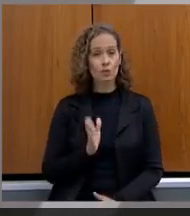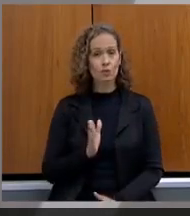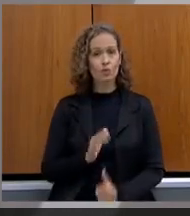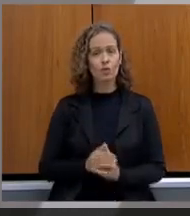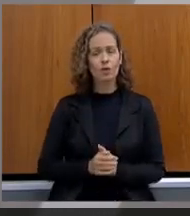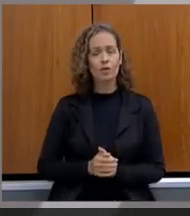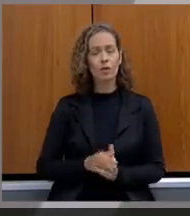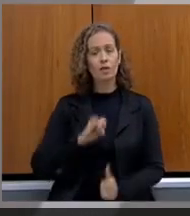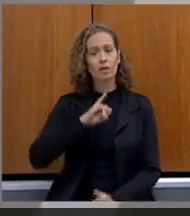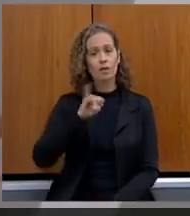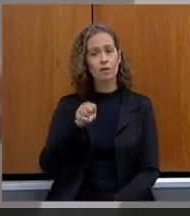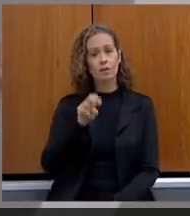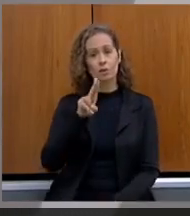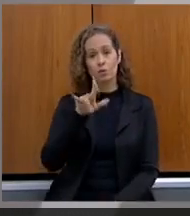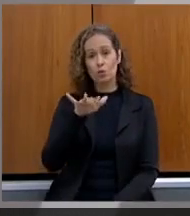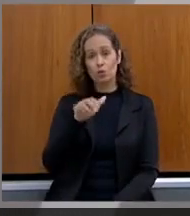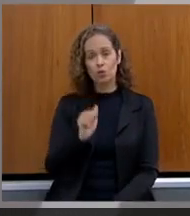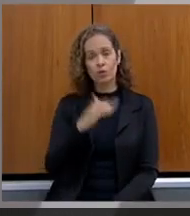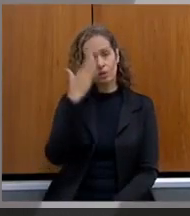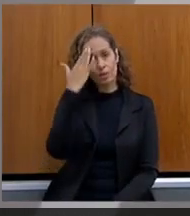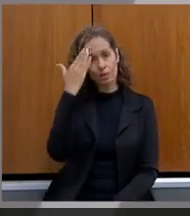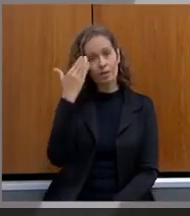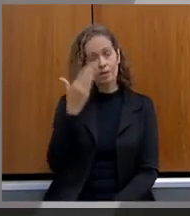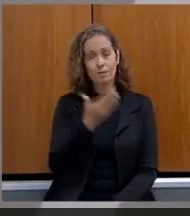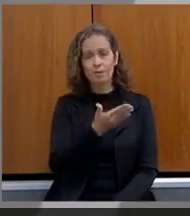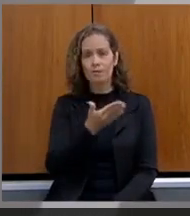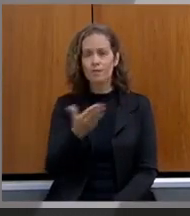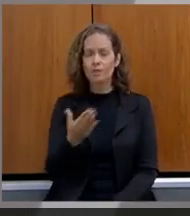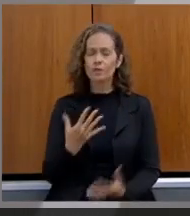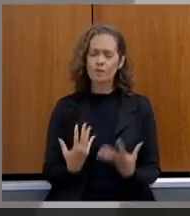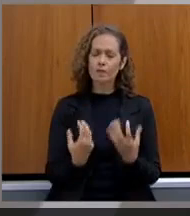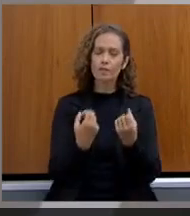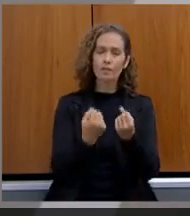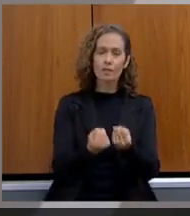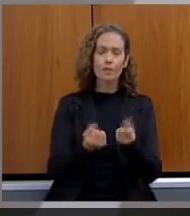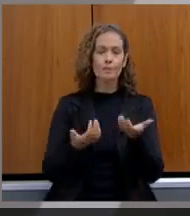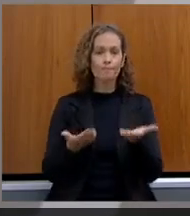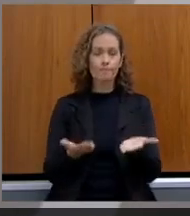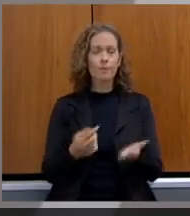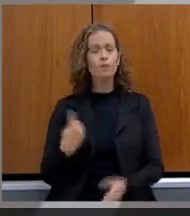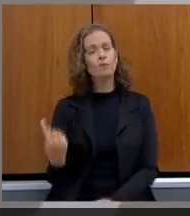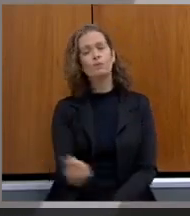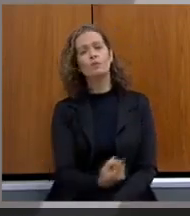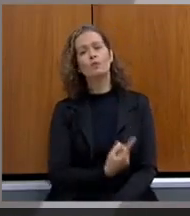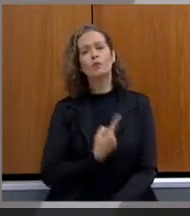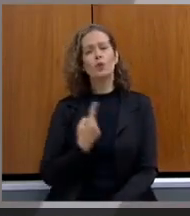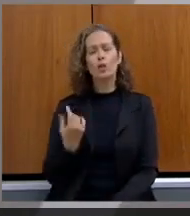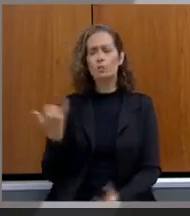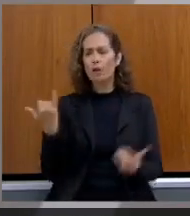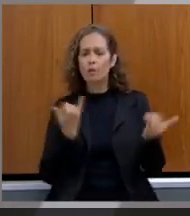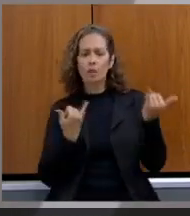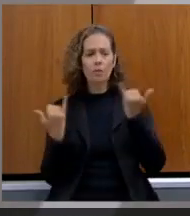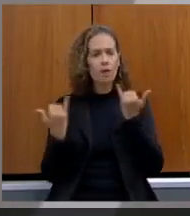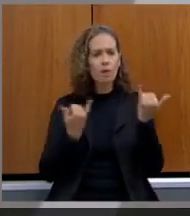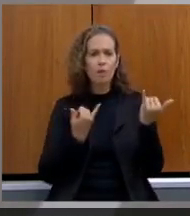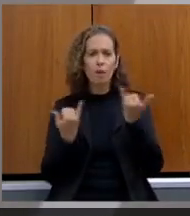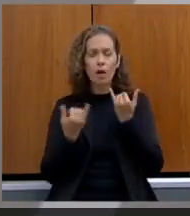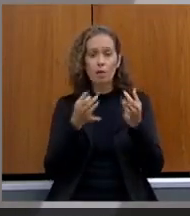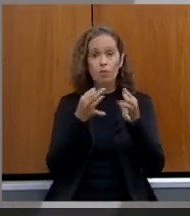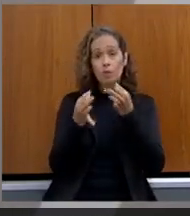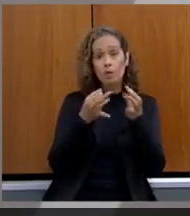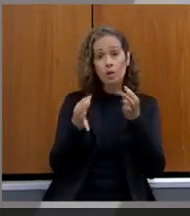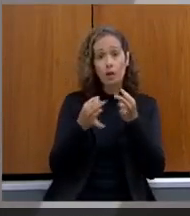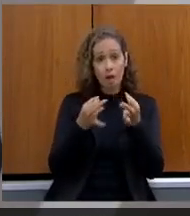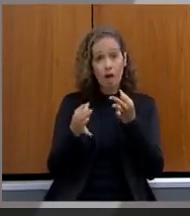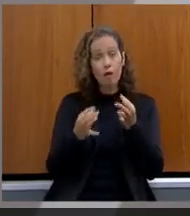aqui Júlia te agradecer por você nos atender nesse sentido Onde nós estamos ouvindo os gestores das